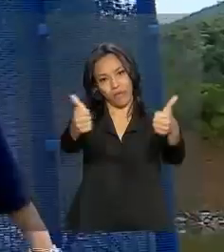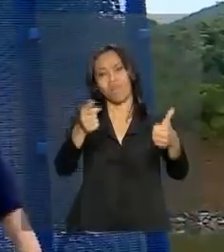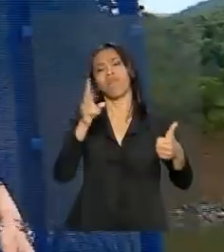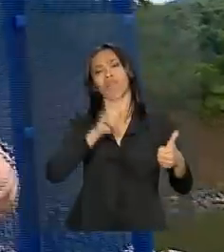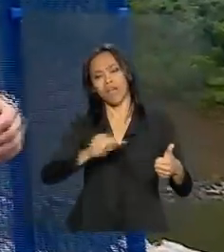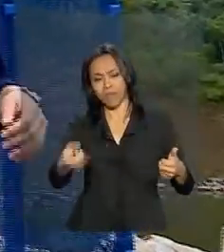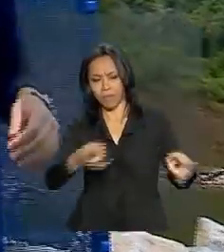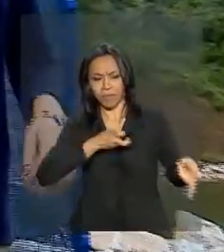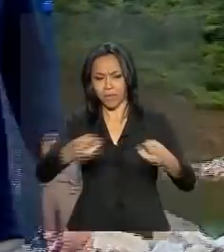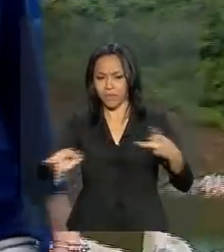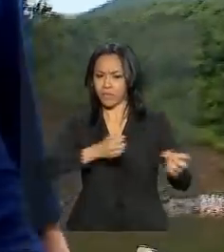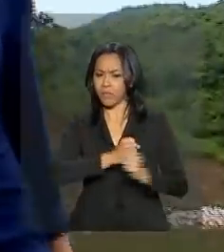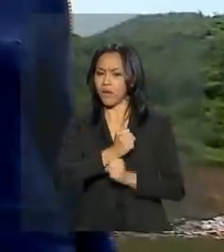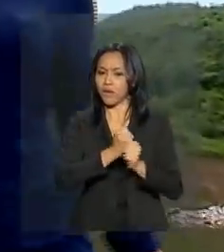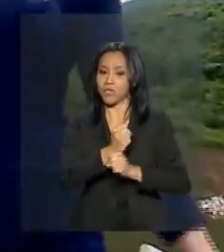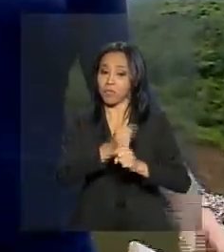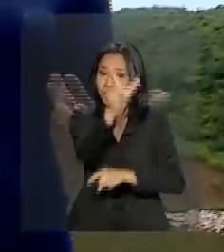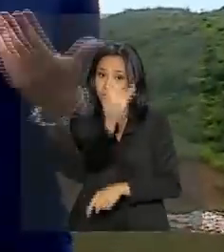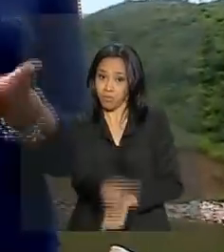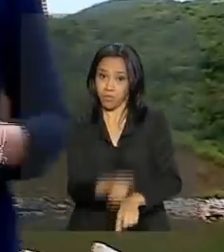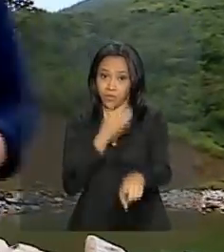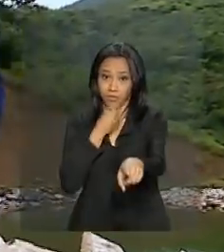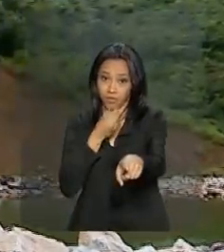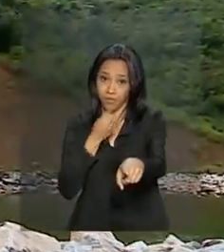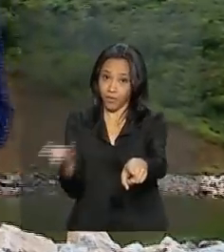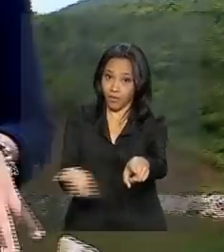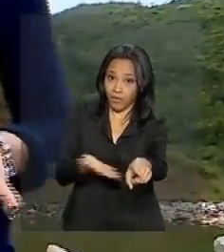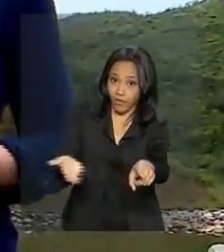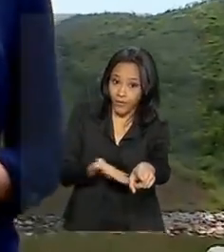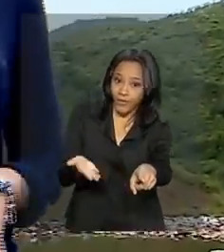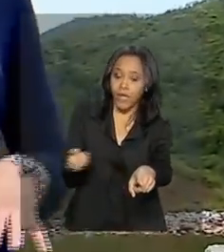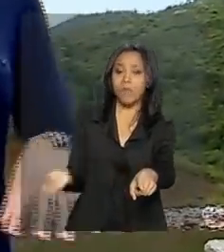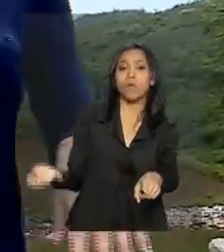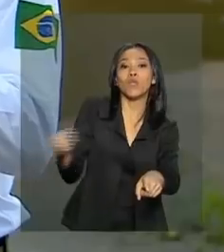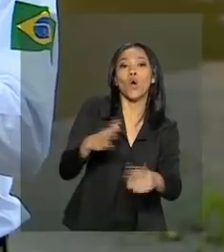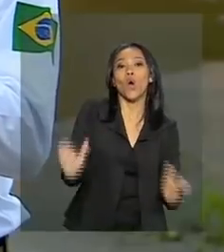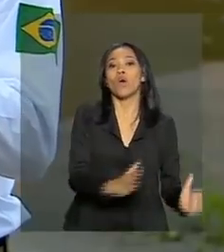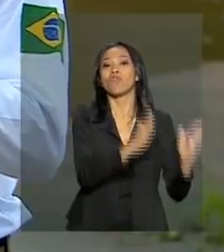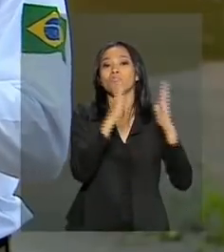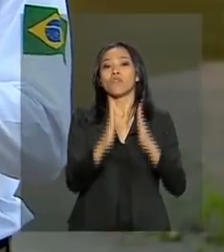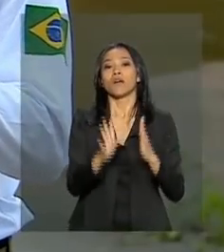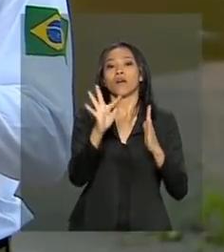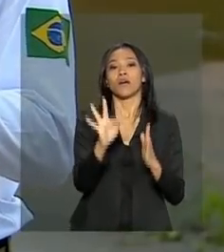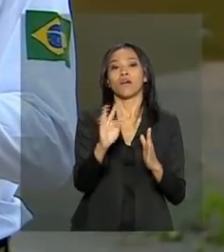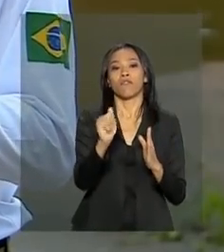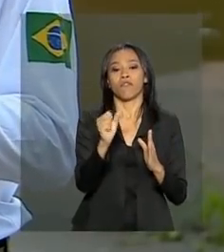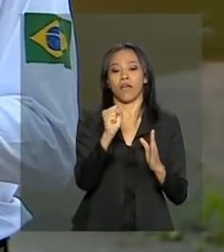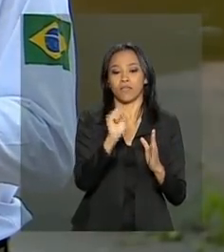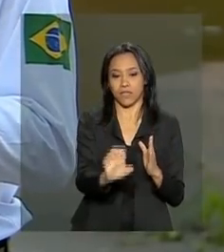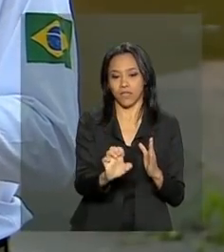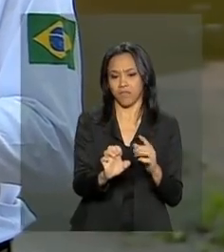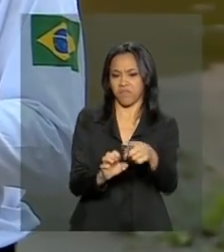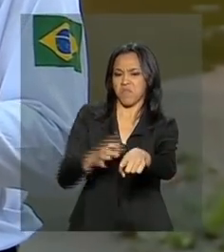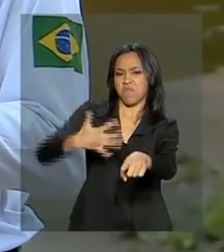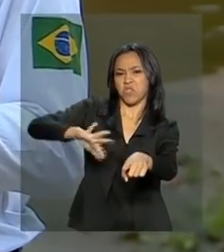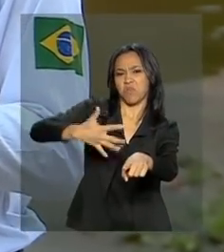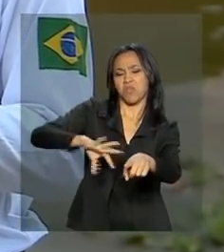identificados, mas para Anderson, o trabalho agora entra em uma nova fase. Até meados aí do ano